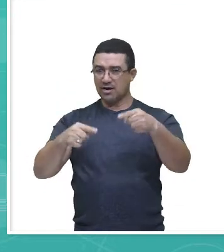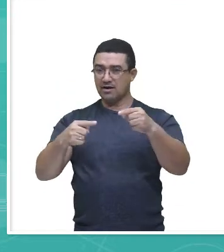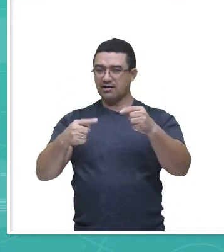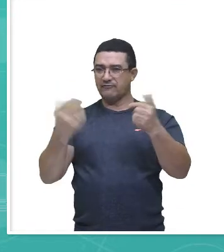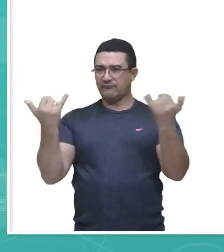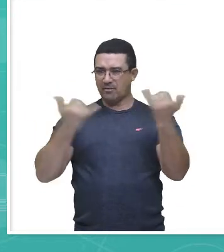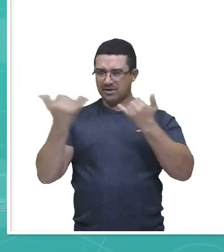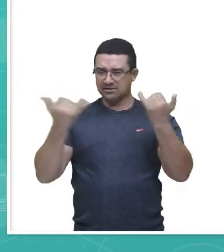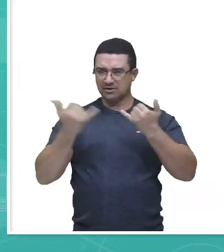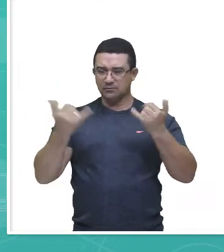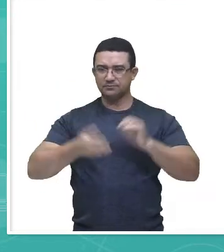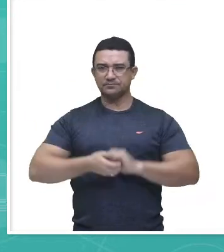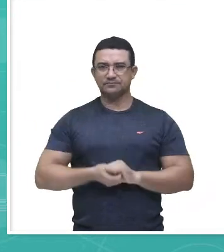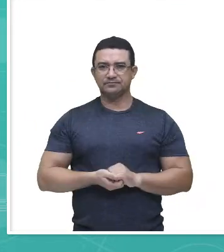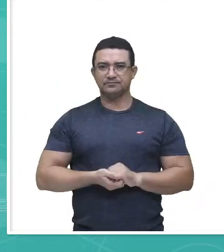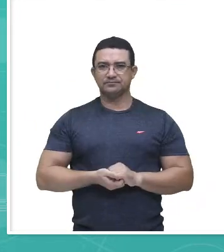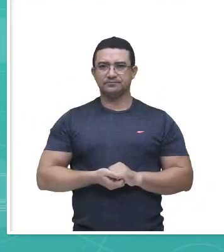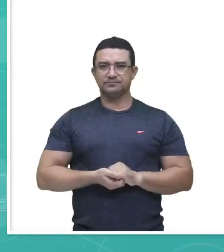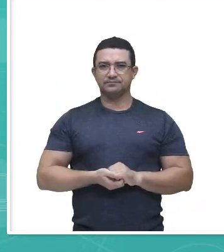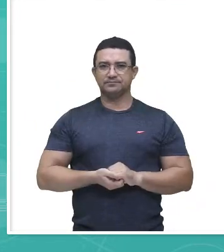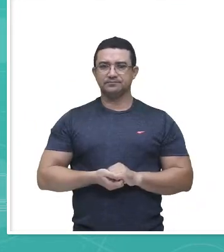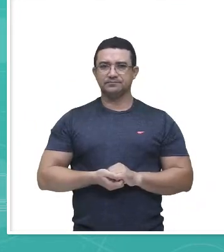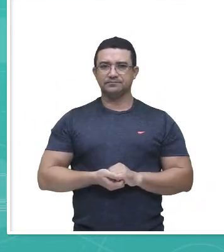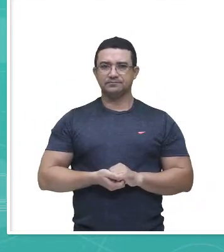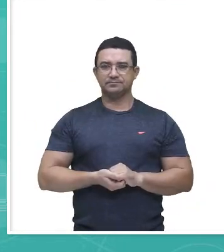com relação à primeira.